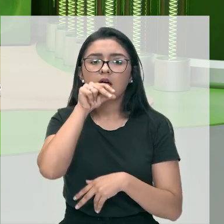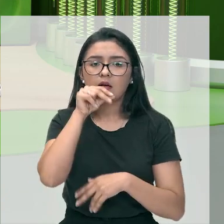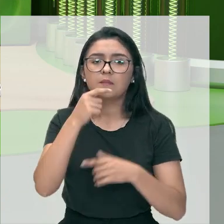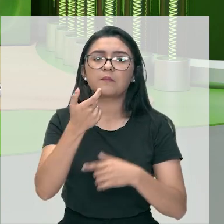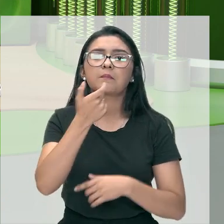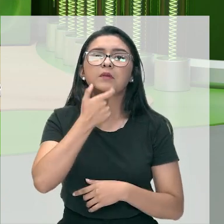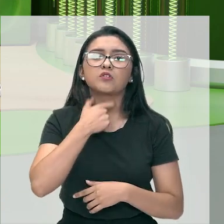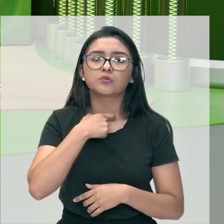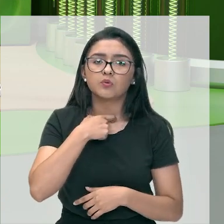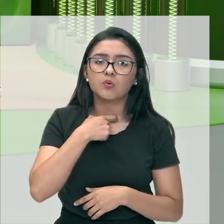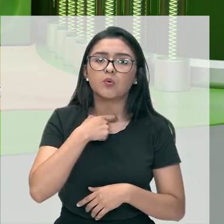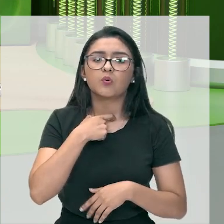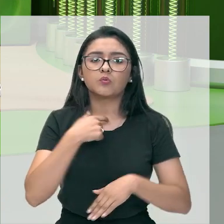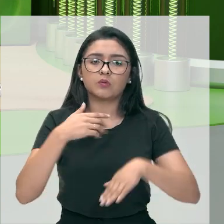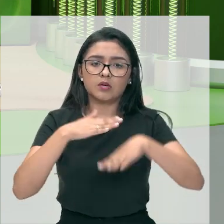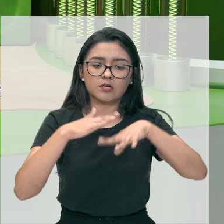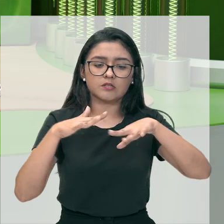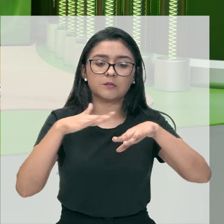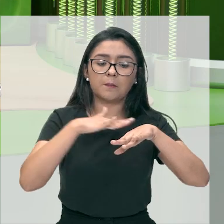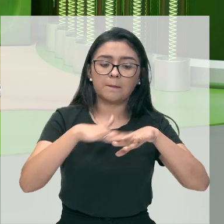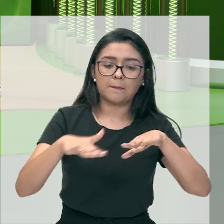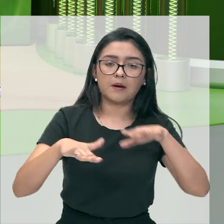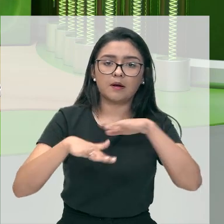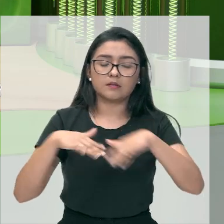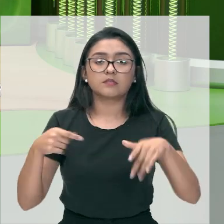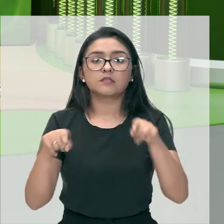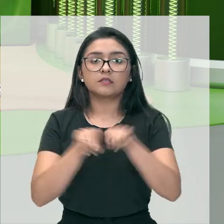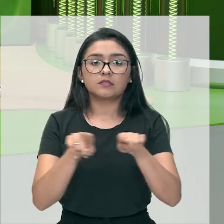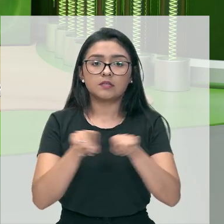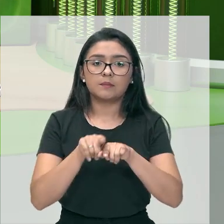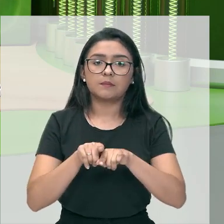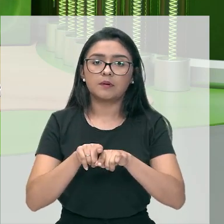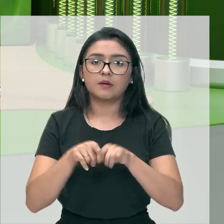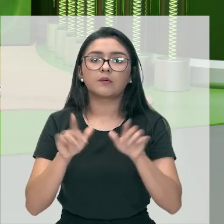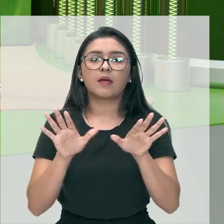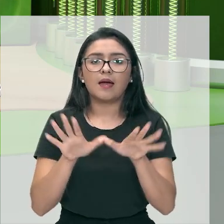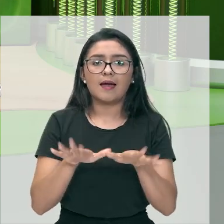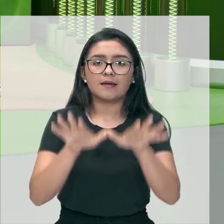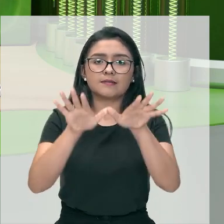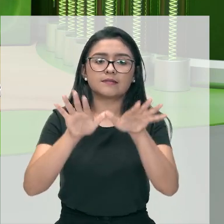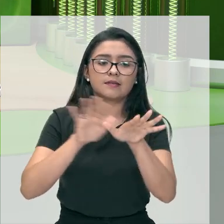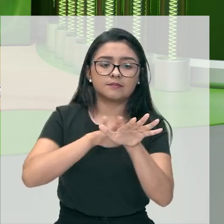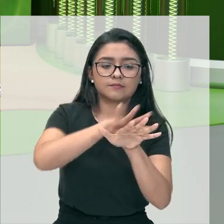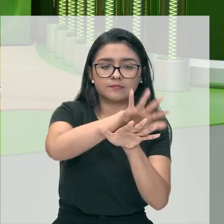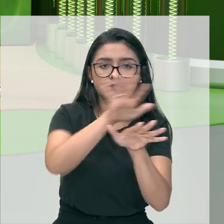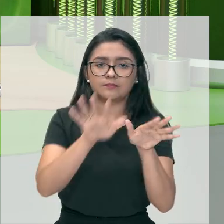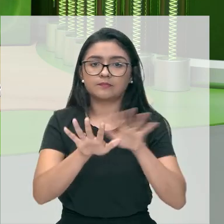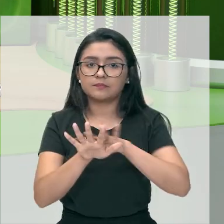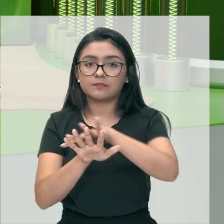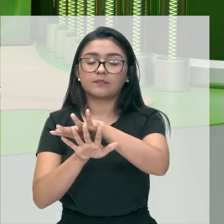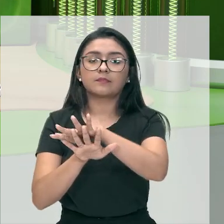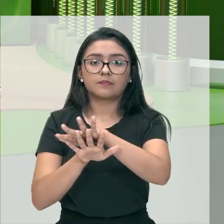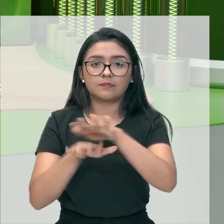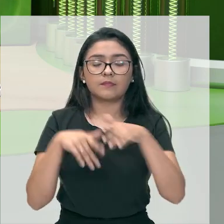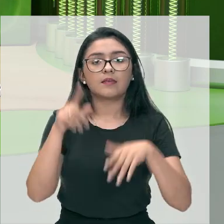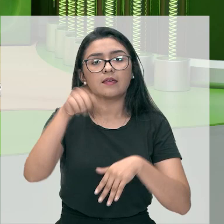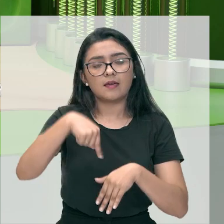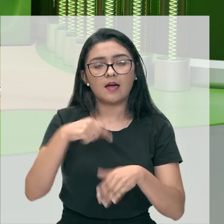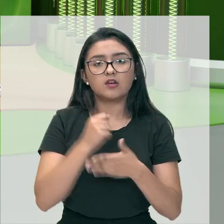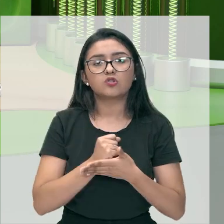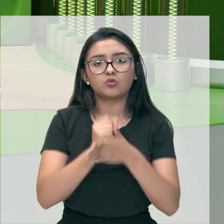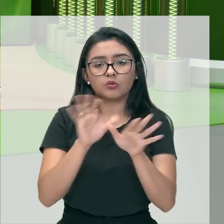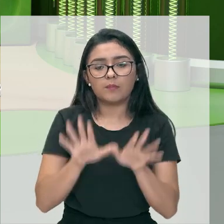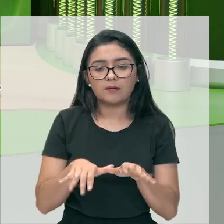pescoço, as patas e tem as asas, né? Que é justamente esse membro aí que vai ser adaptado para o voo. Como nós já